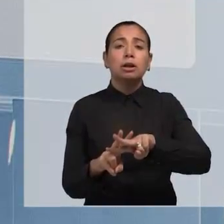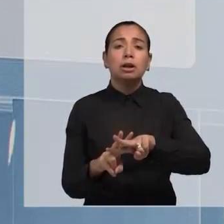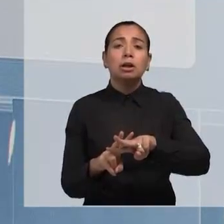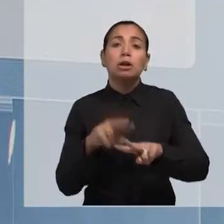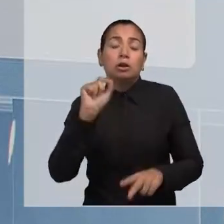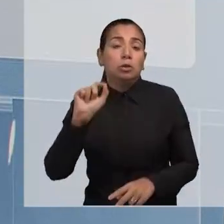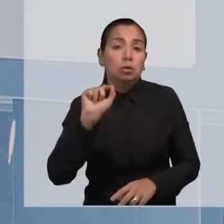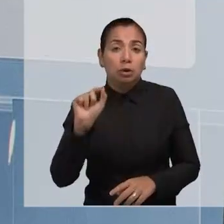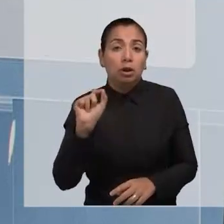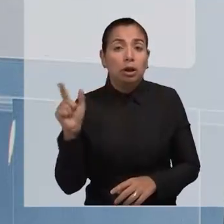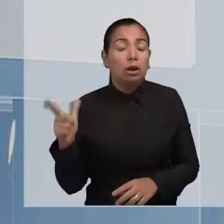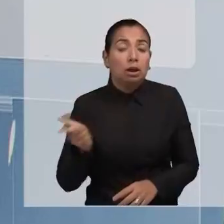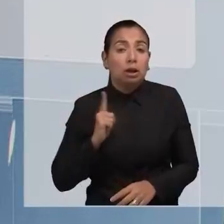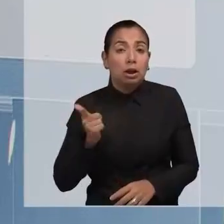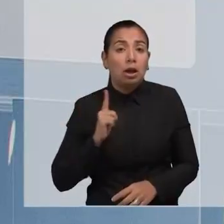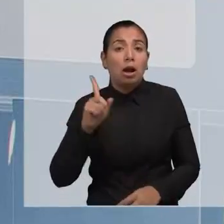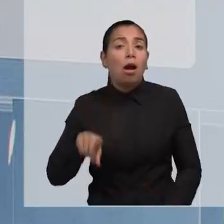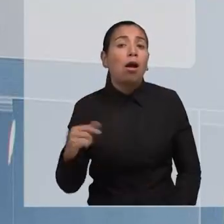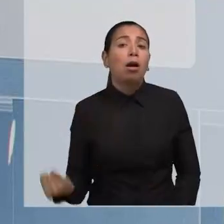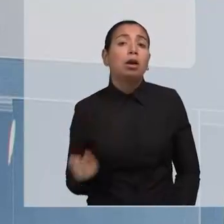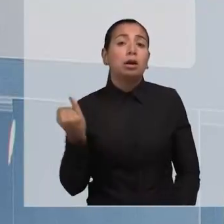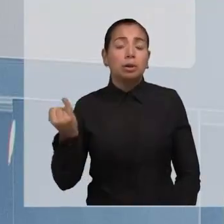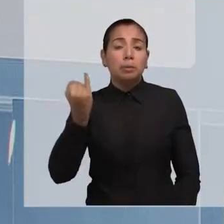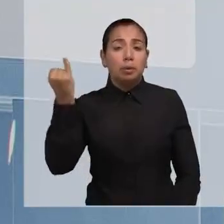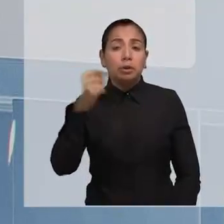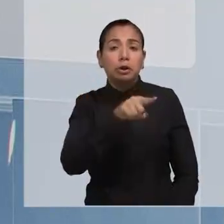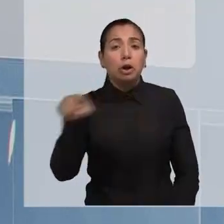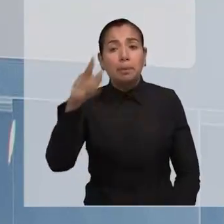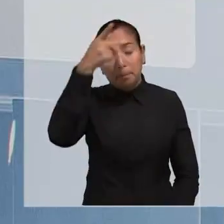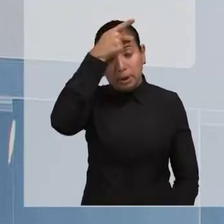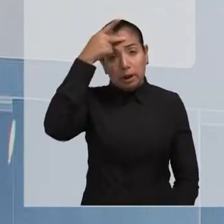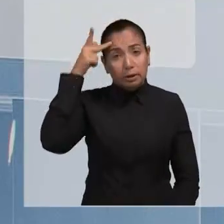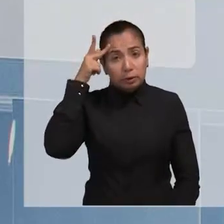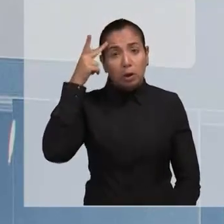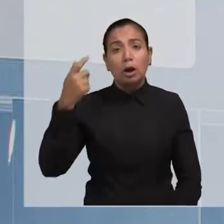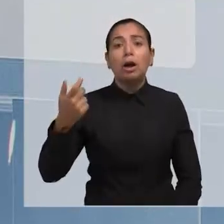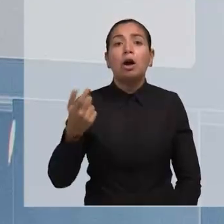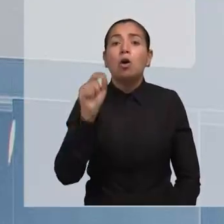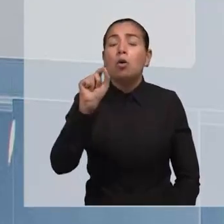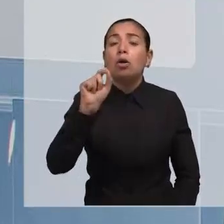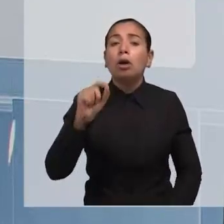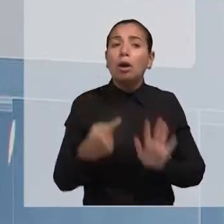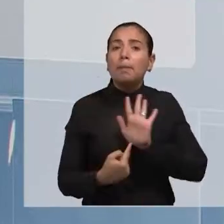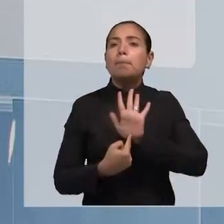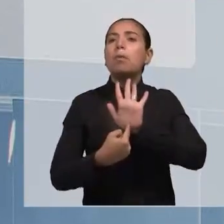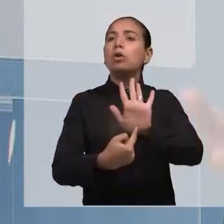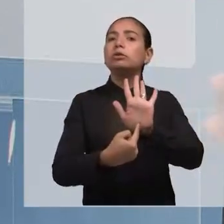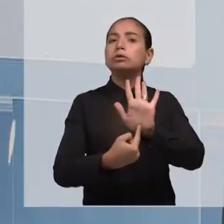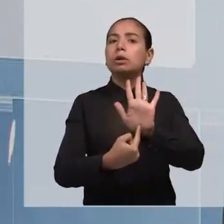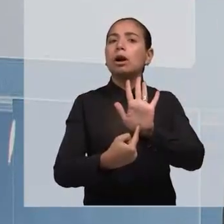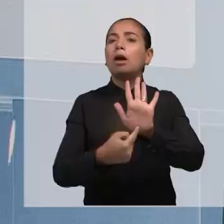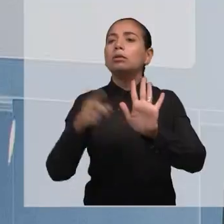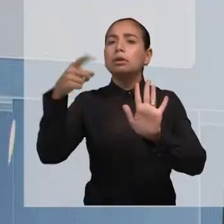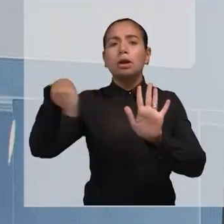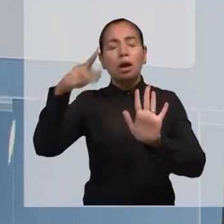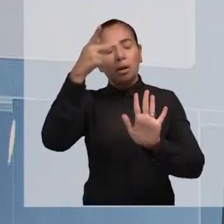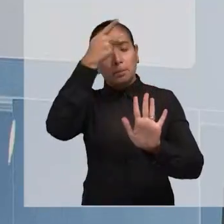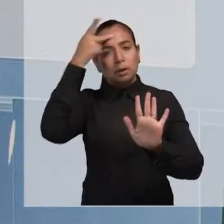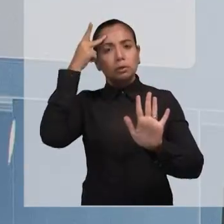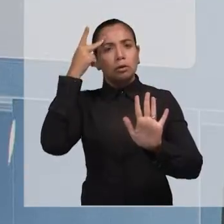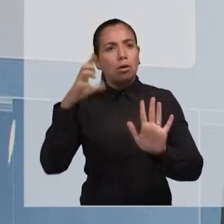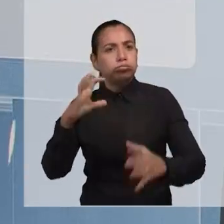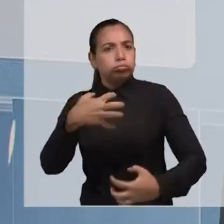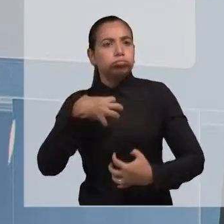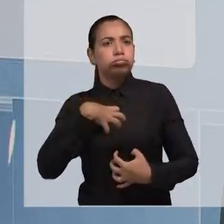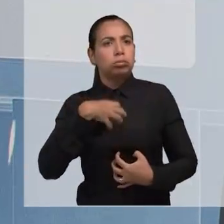segundo ele colocou, era importante que esses presos fossem aniquilados para deixar um exemplo lá e passou essa mensagem para o general.